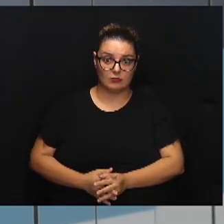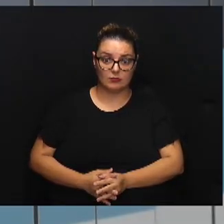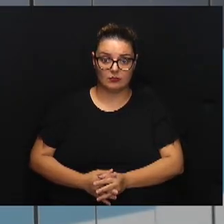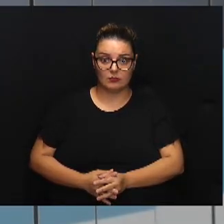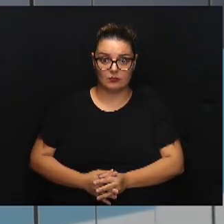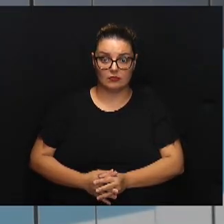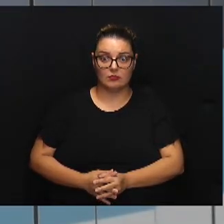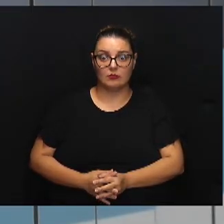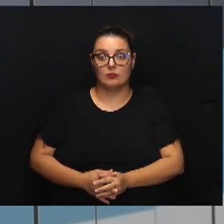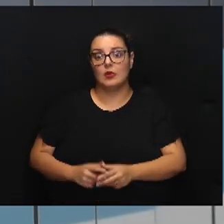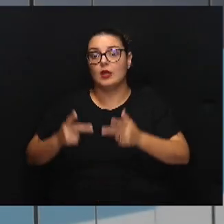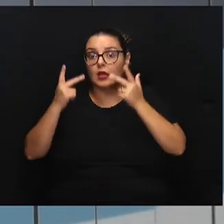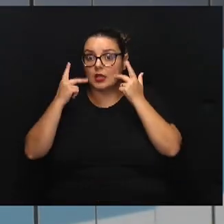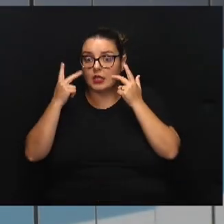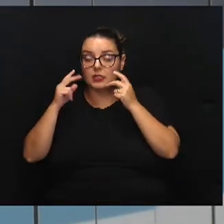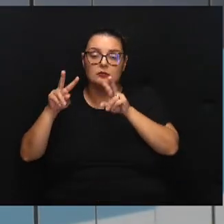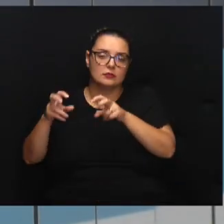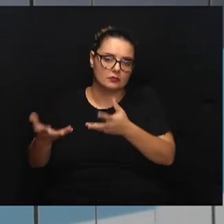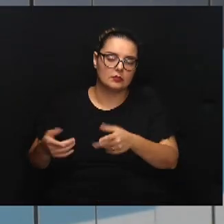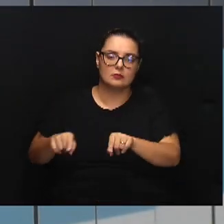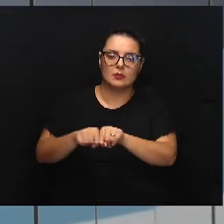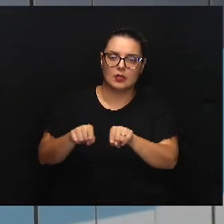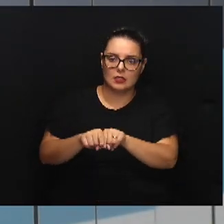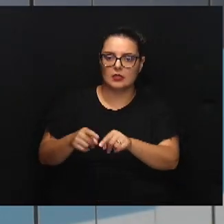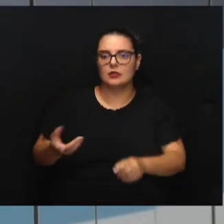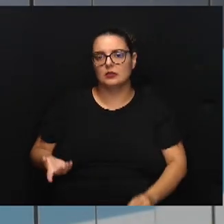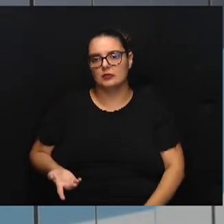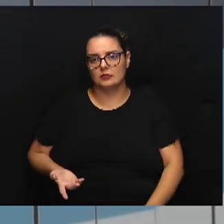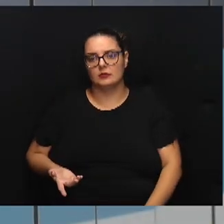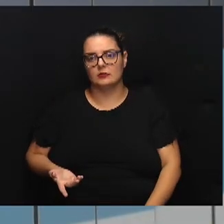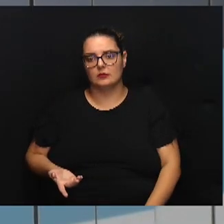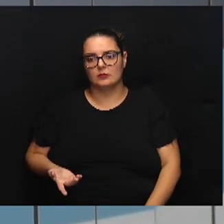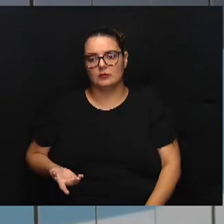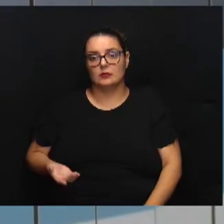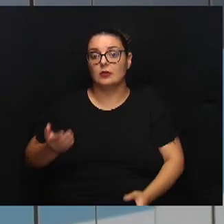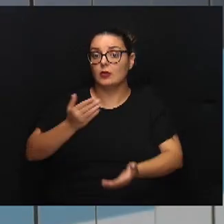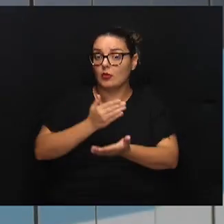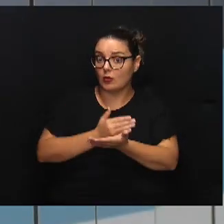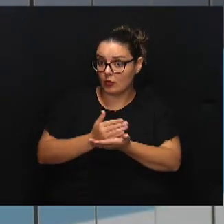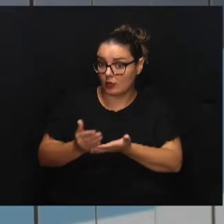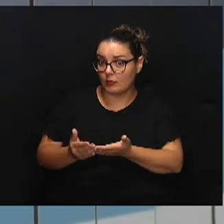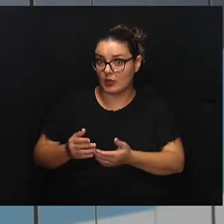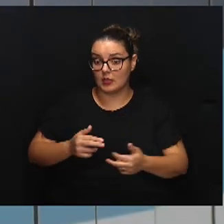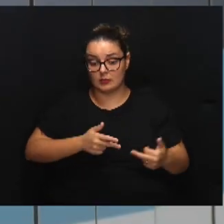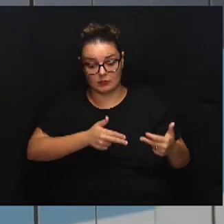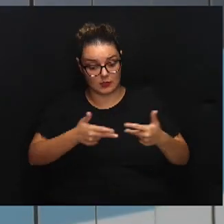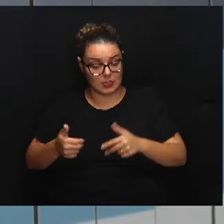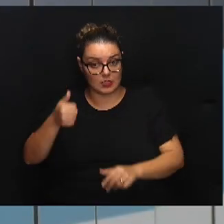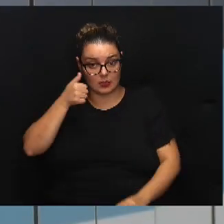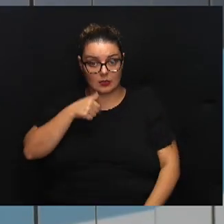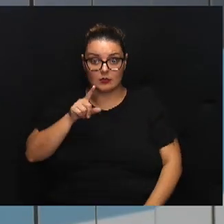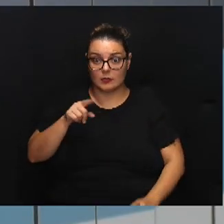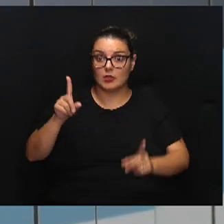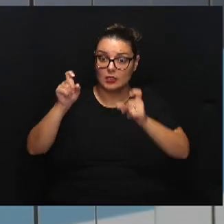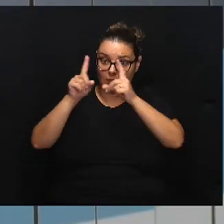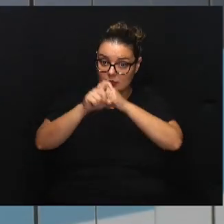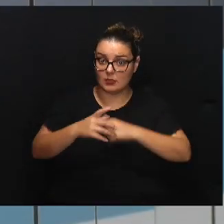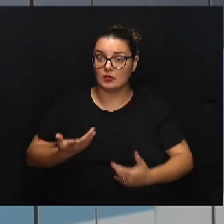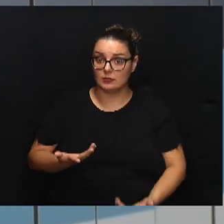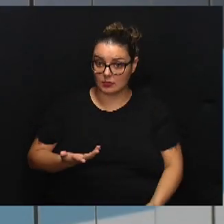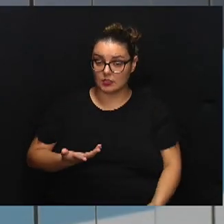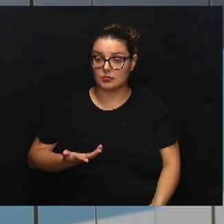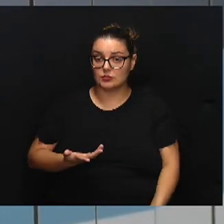para a naturalização do tema, mas também que começa a se impor padrões para as mulheres que é muito difícil